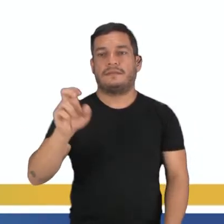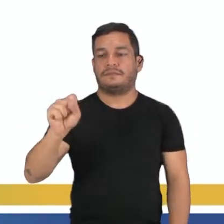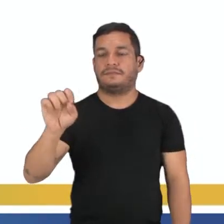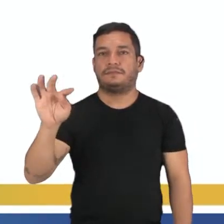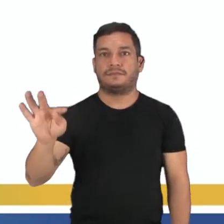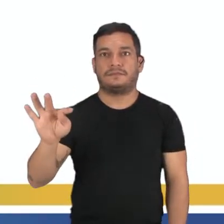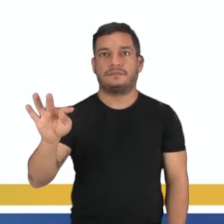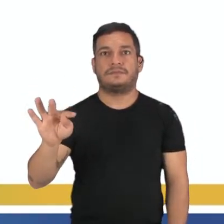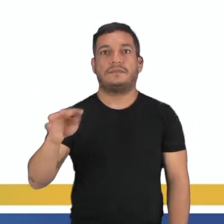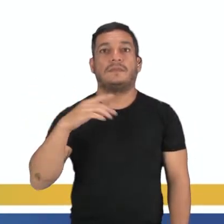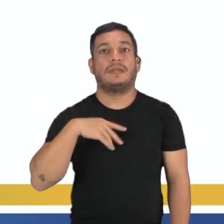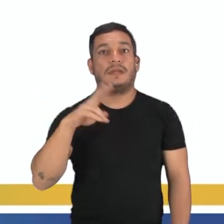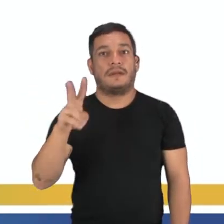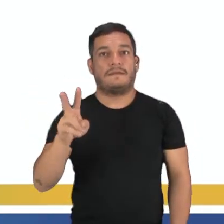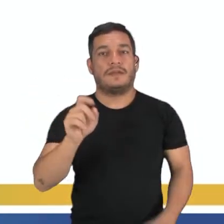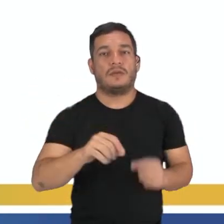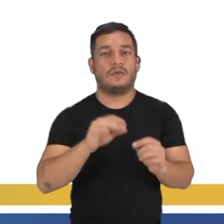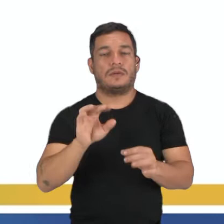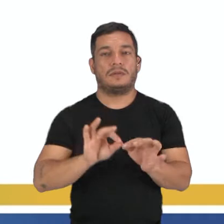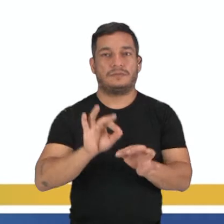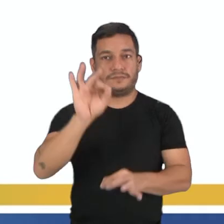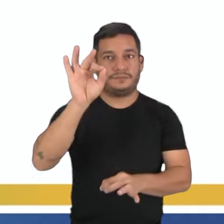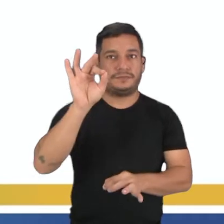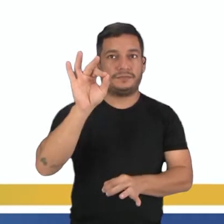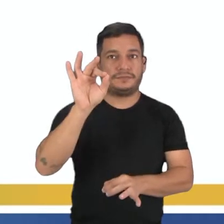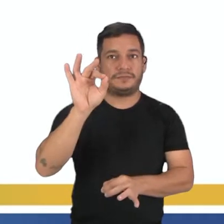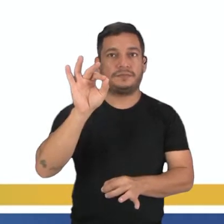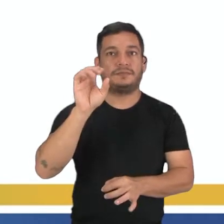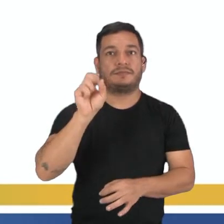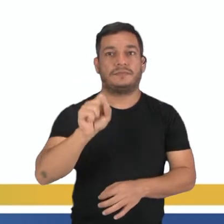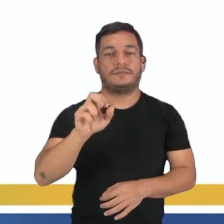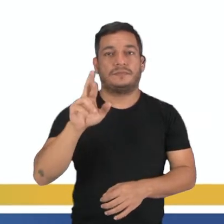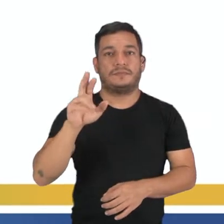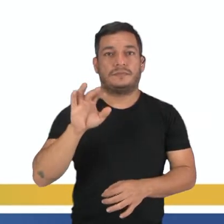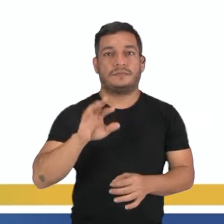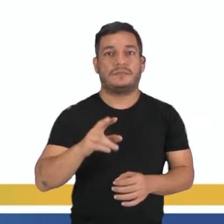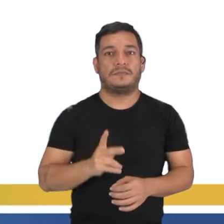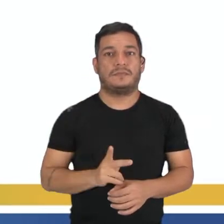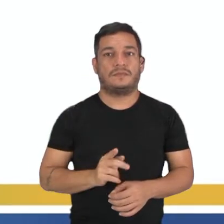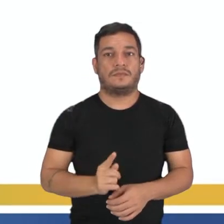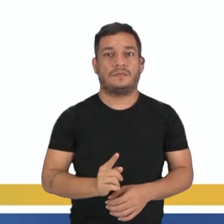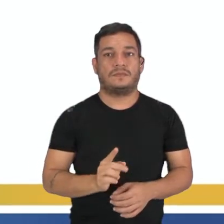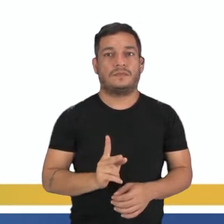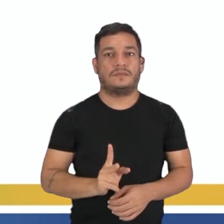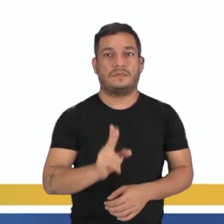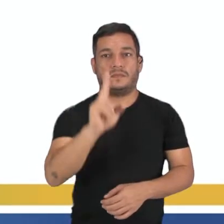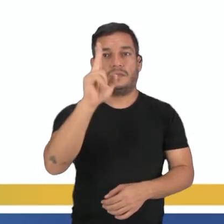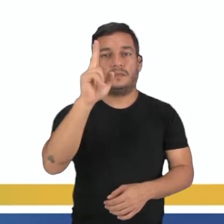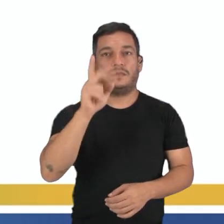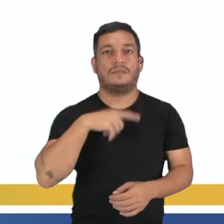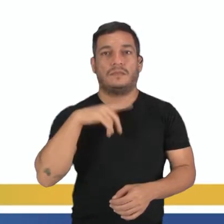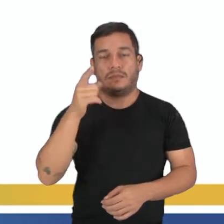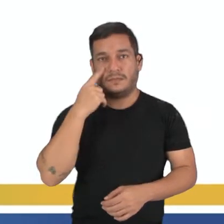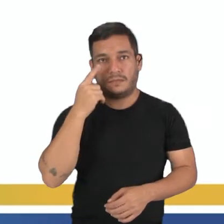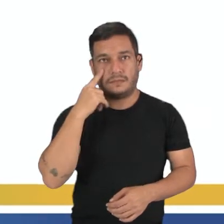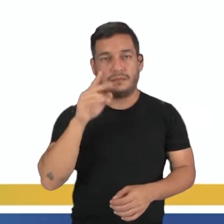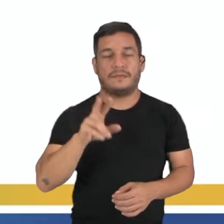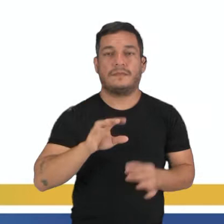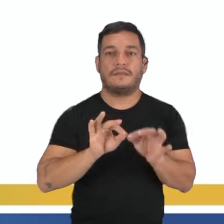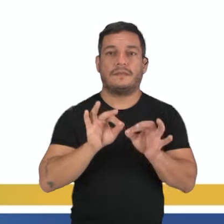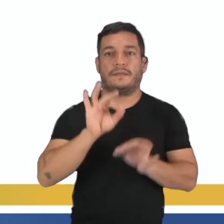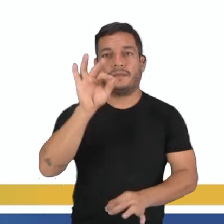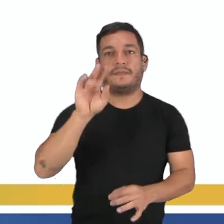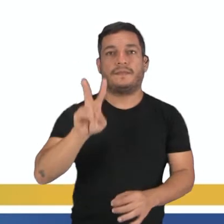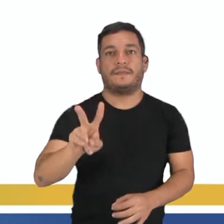a reta V seria essa transversal às retas R, S e T. Então, note que a reta V também é concorrente, a